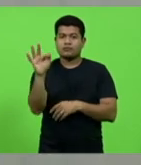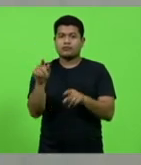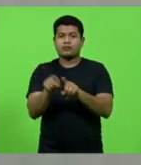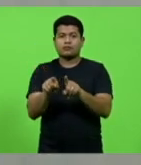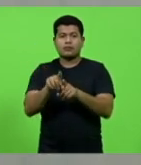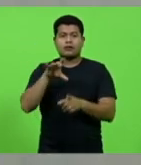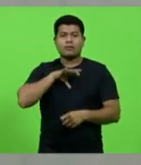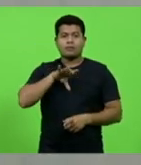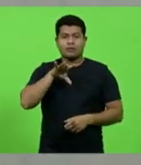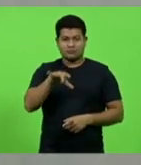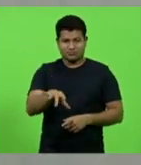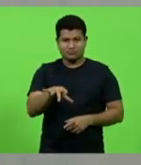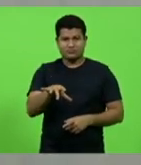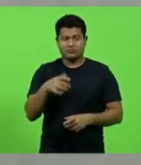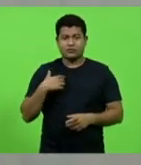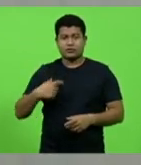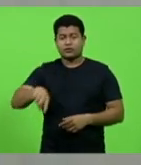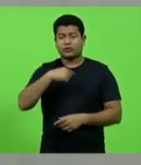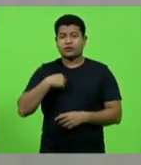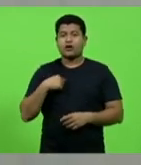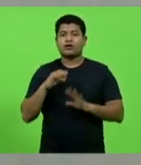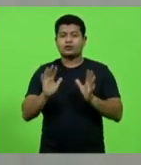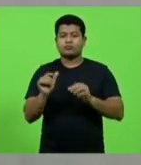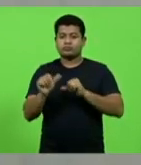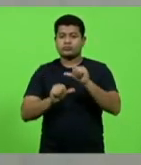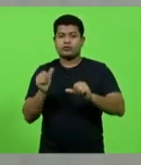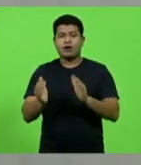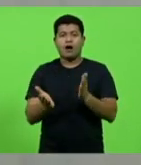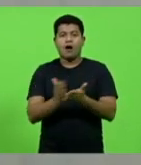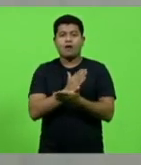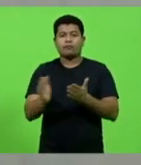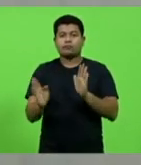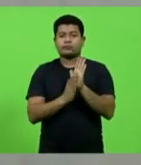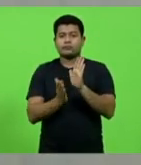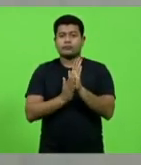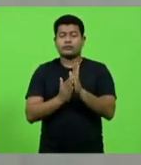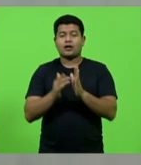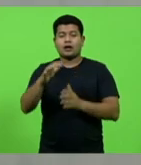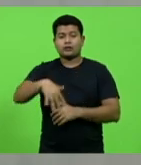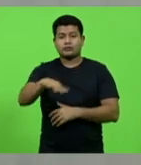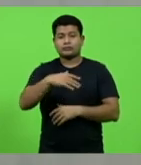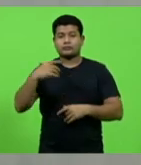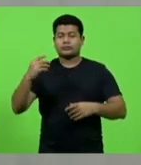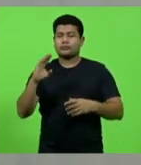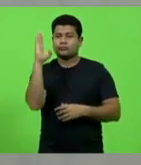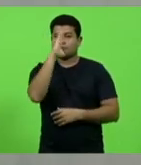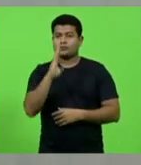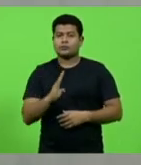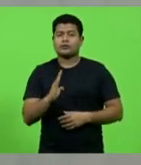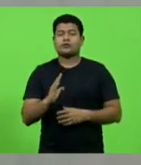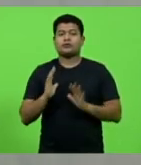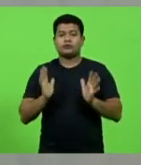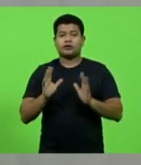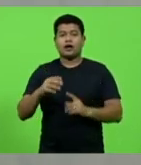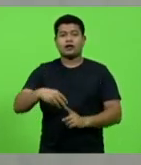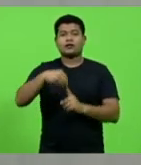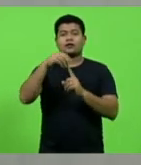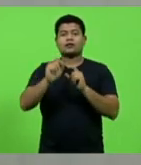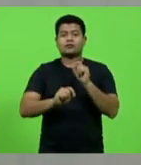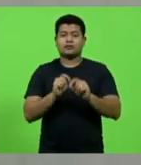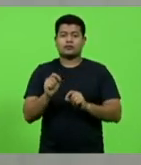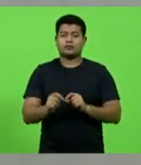Ratificamos algumas proposições apresentadas no debate em âmbito nacional, dentre as quais destacam-se